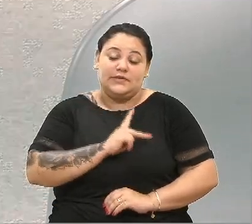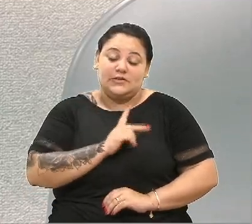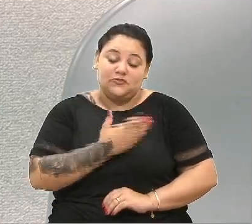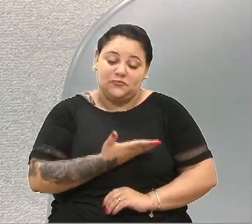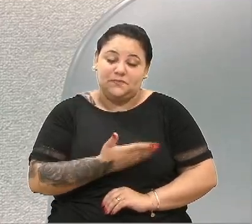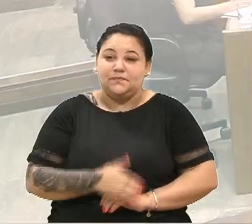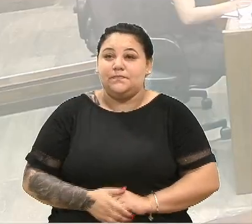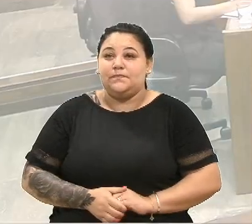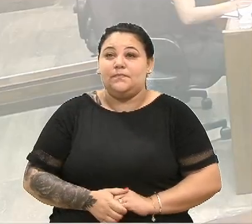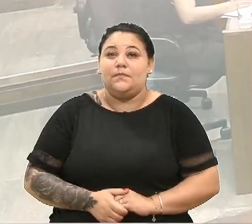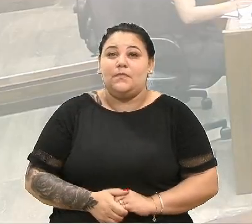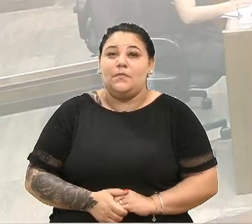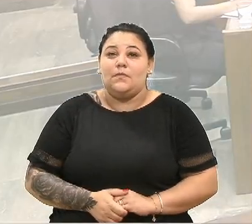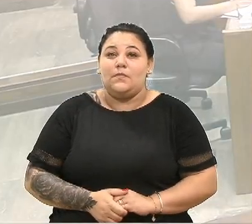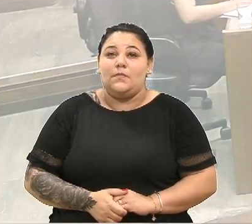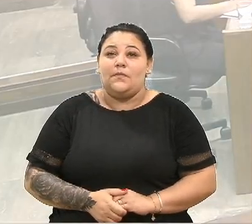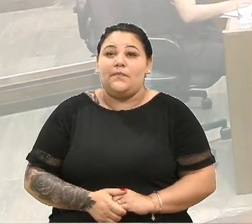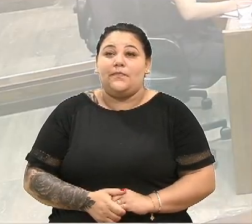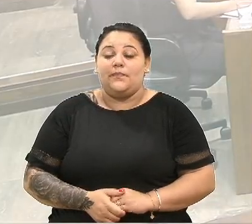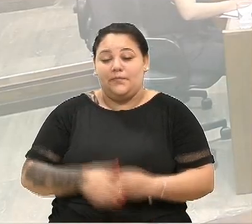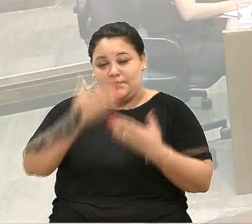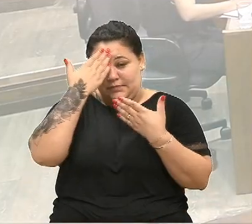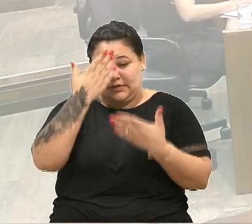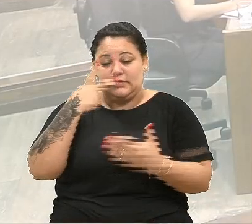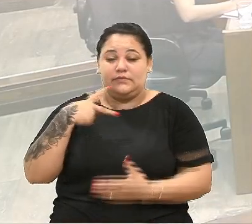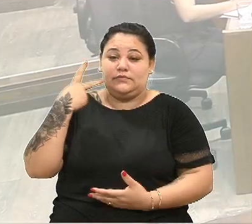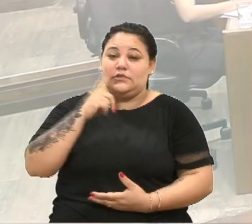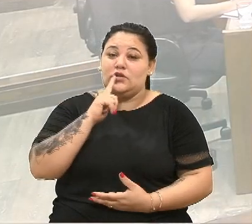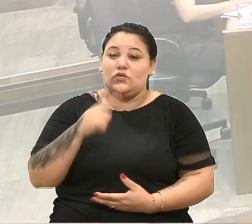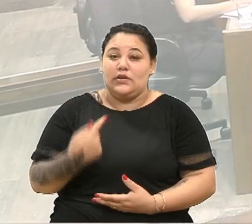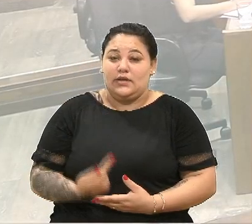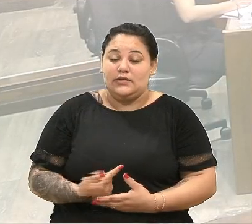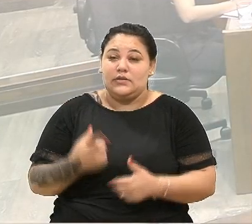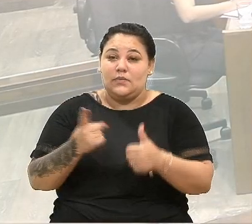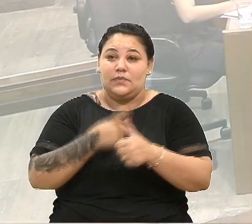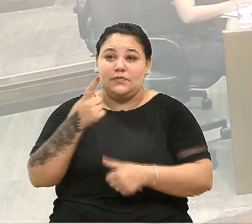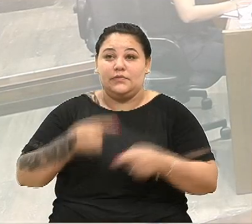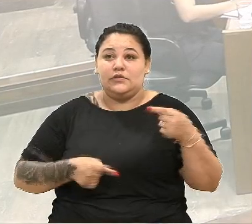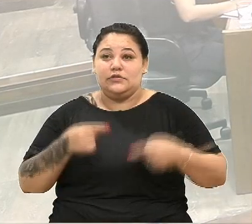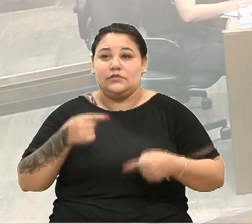presidente. Obrigada, vereadora Gladys. Então, em primeira discussão,